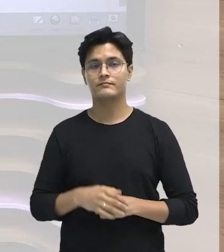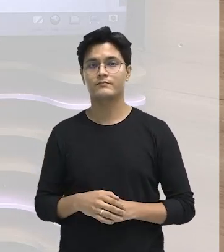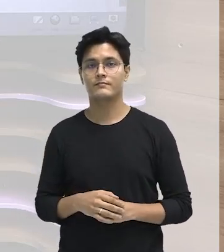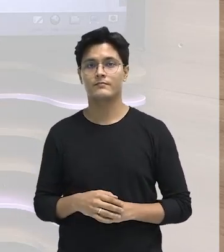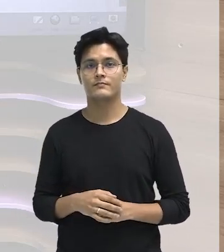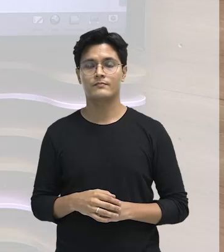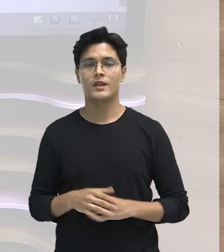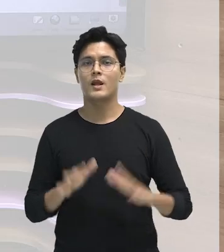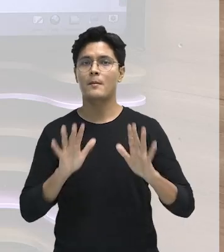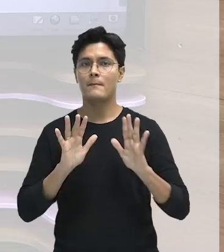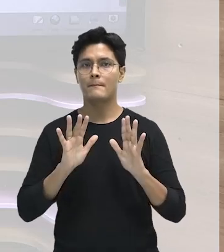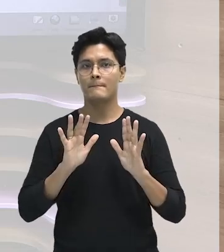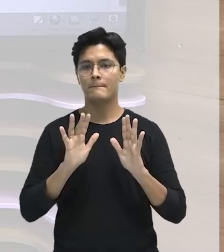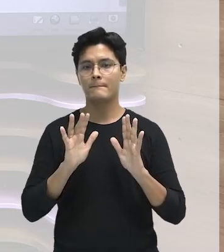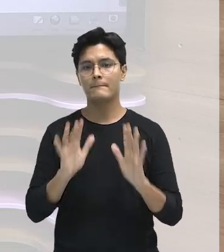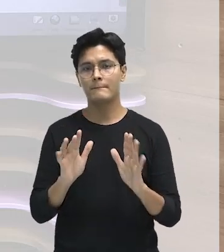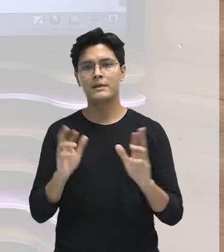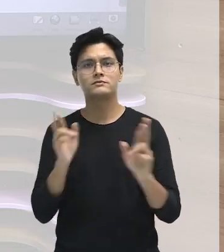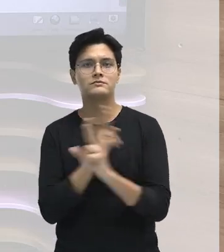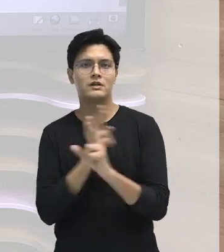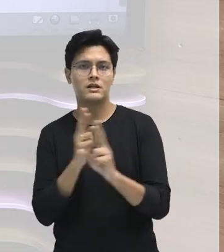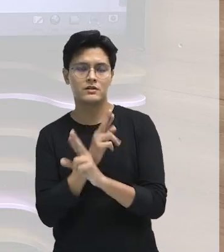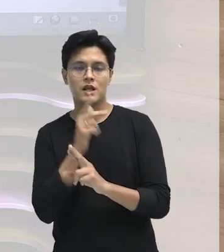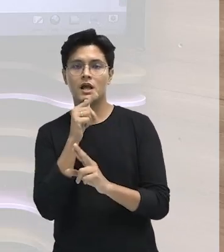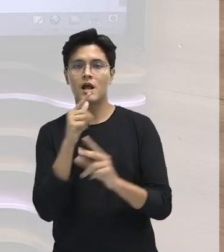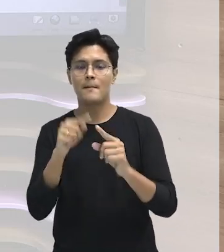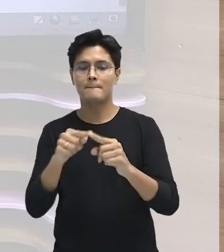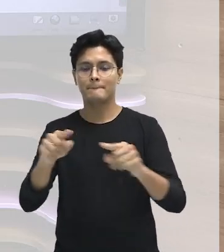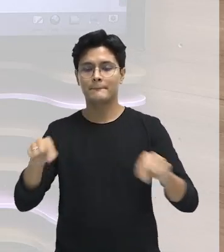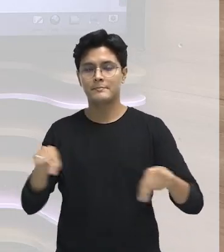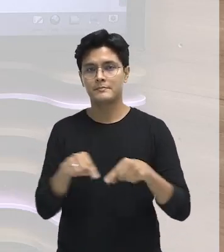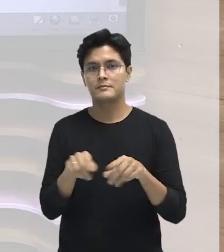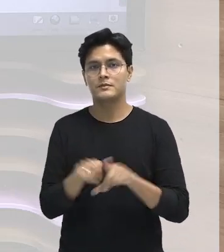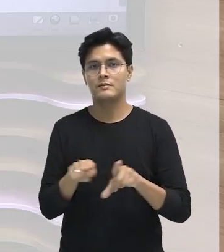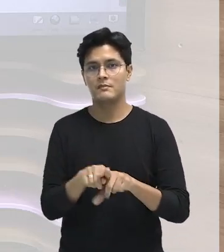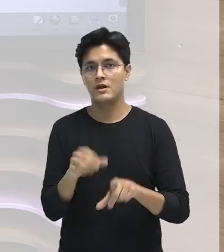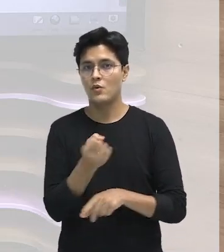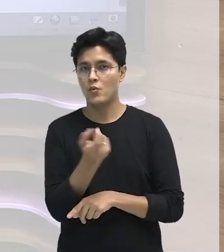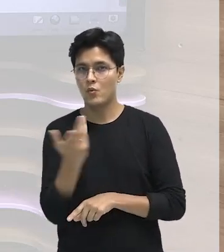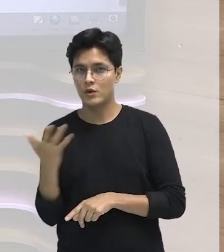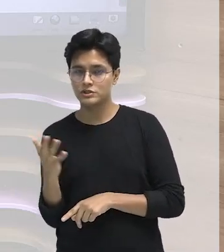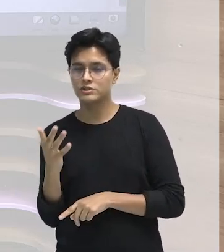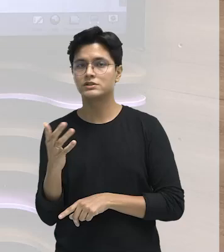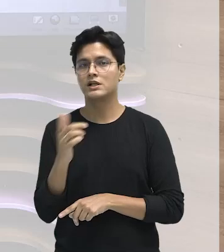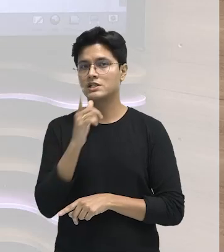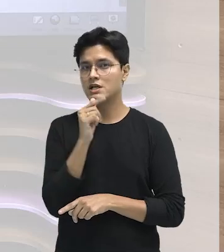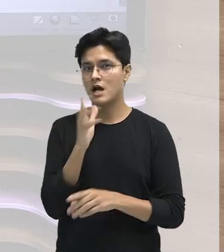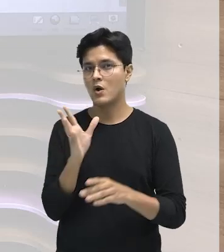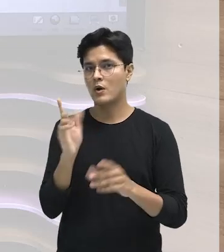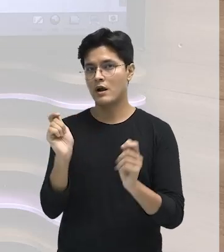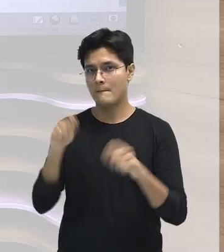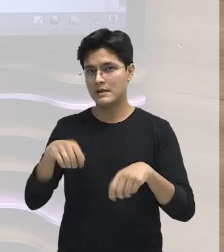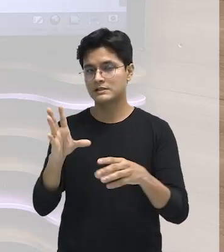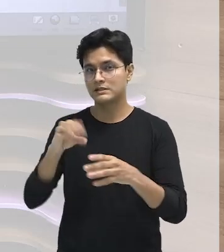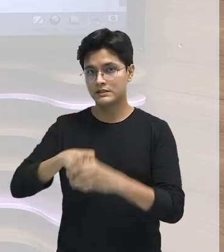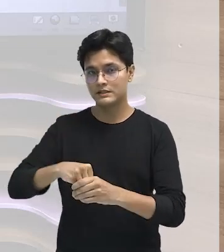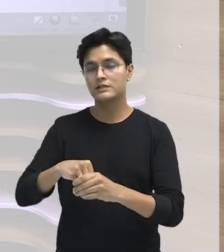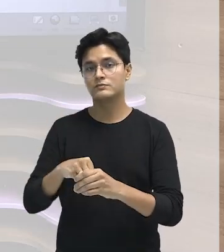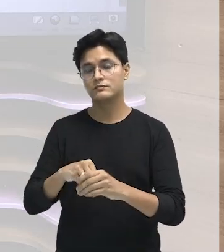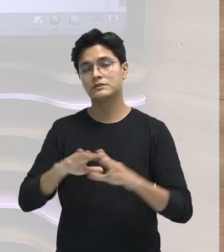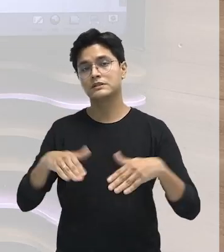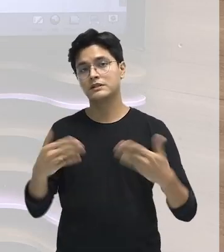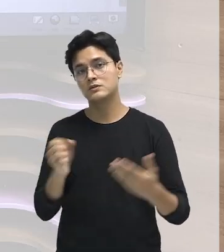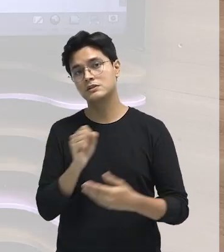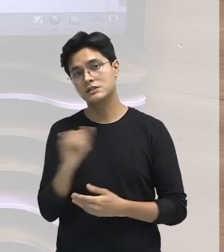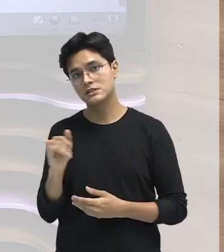aliás, de uma piscina e quantidade de litros que cabem nela, quanto maior for a piscina, logicamente,